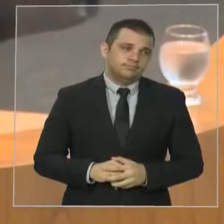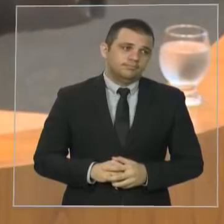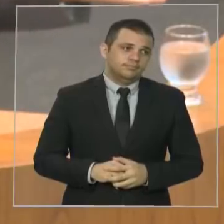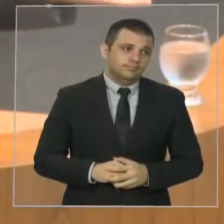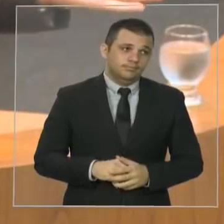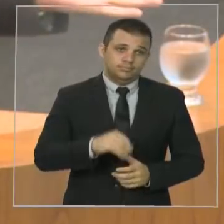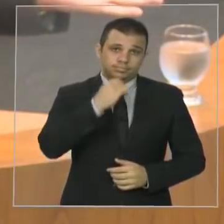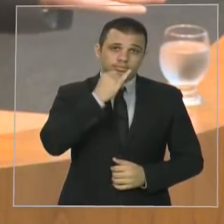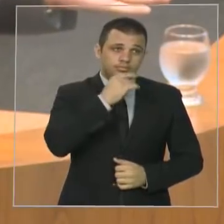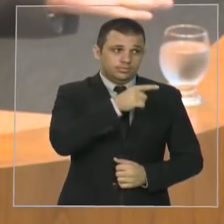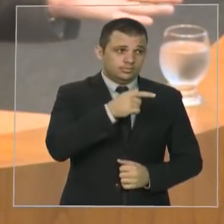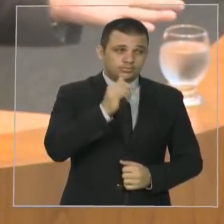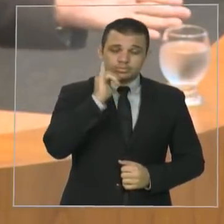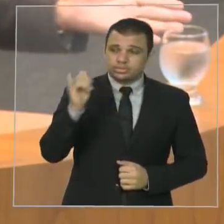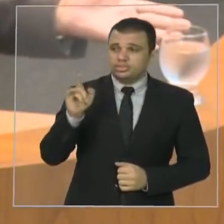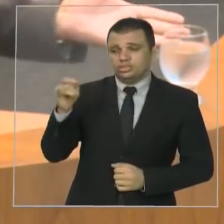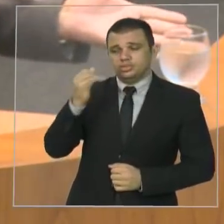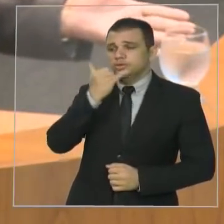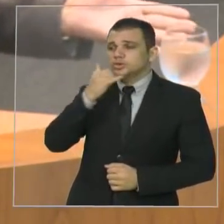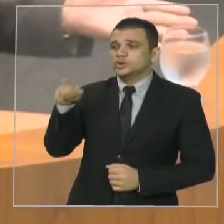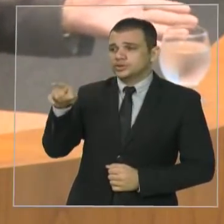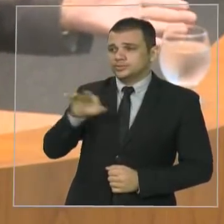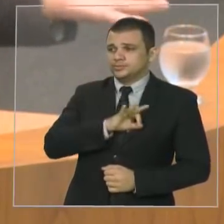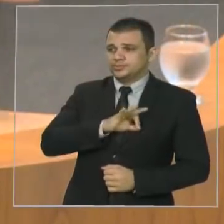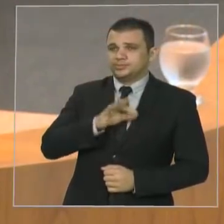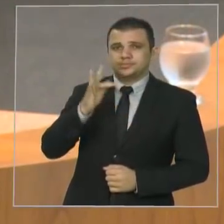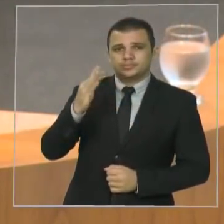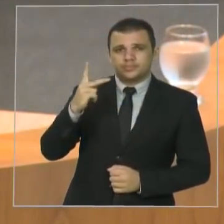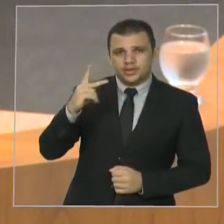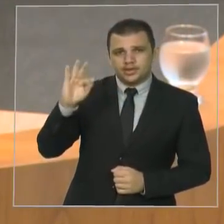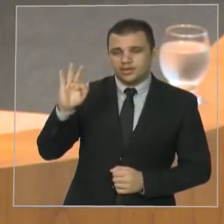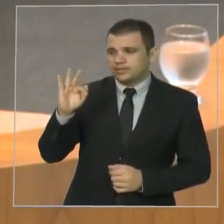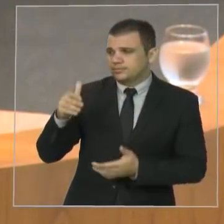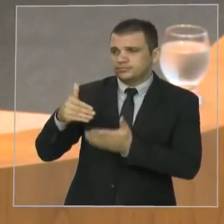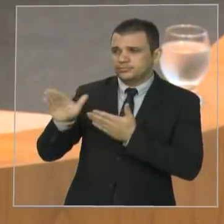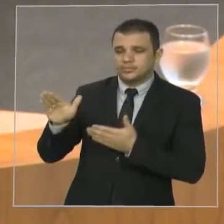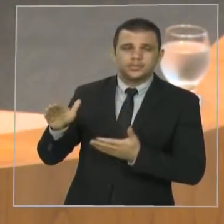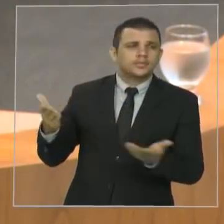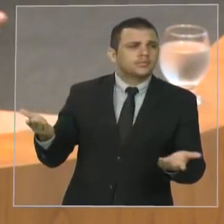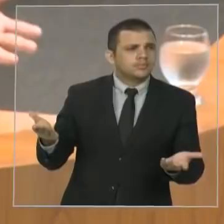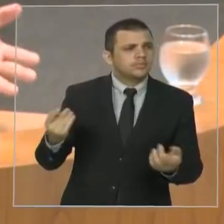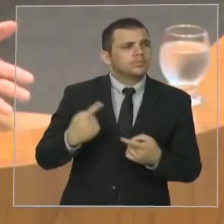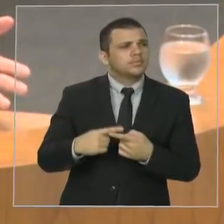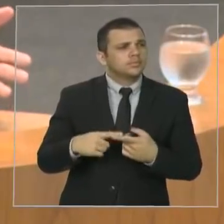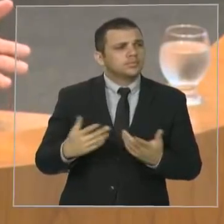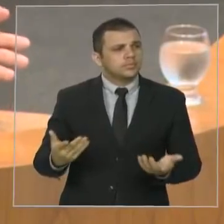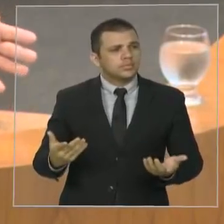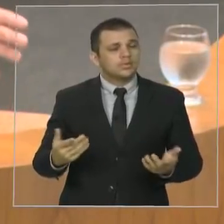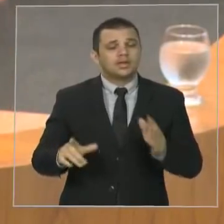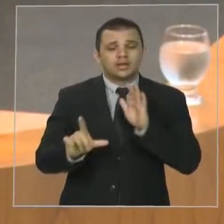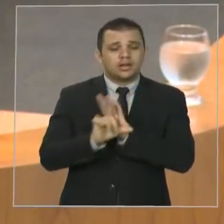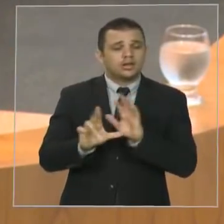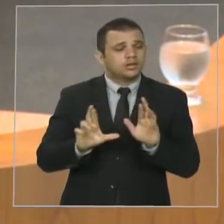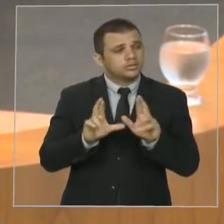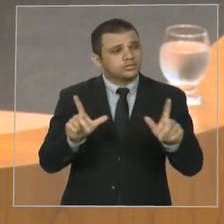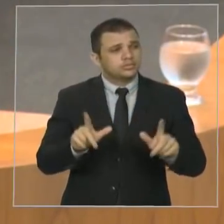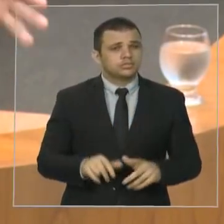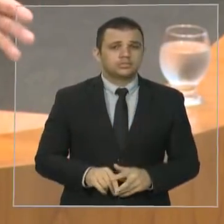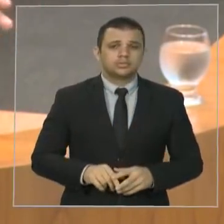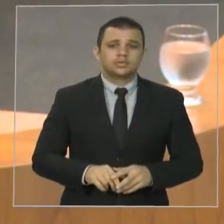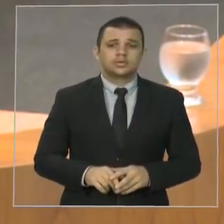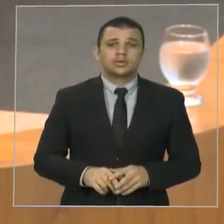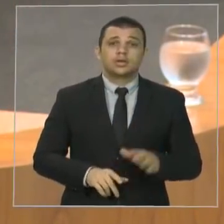comando do Exército. Eu digo, general, eu gostaria de